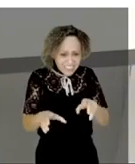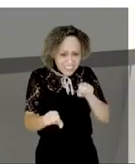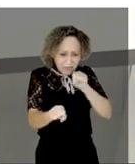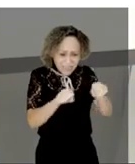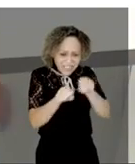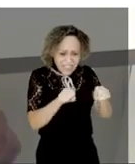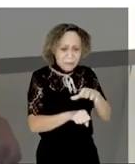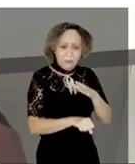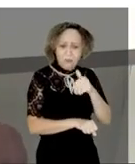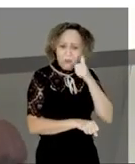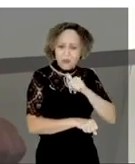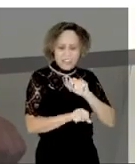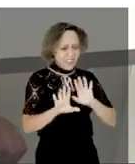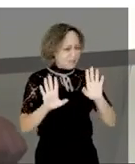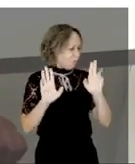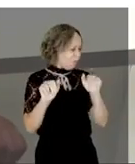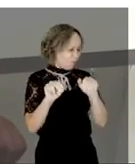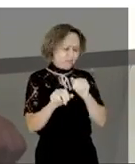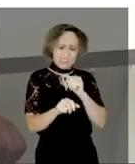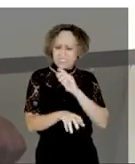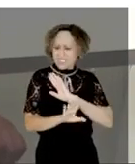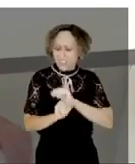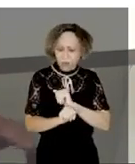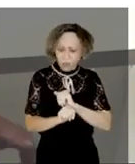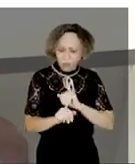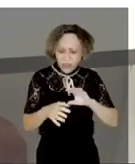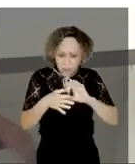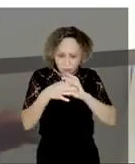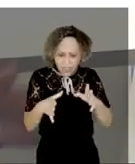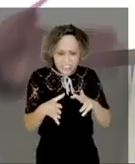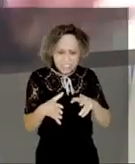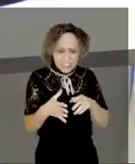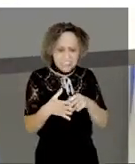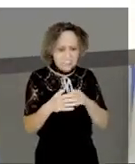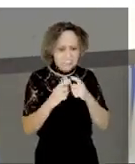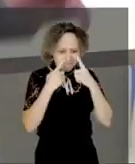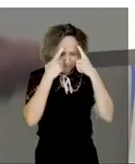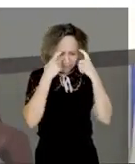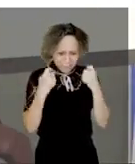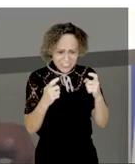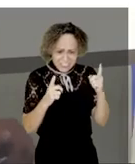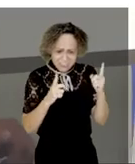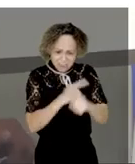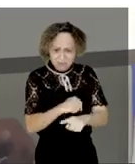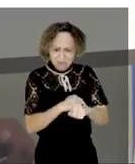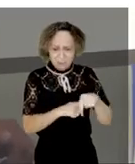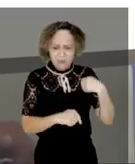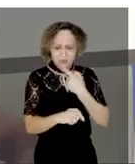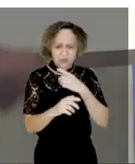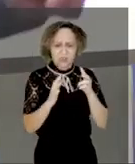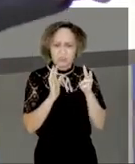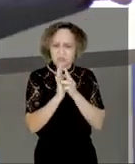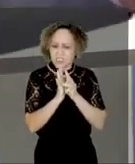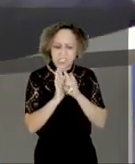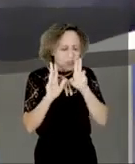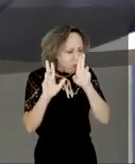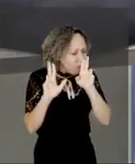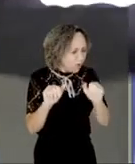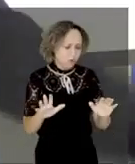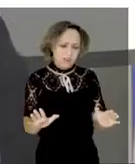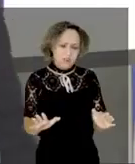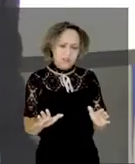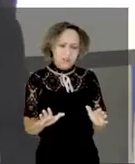Se Marighella estivesse vivo, aliás, domingo 5, dia 5, estaria fazendo